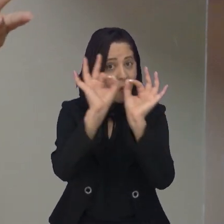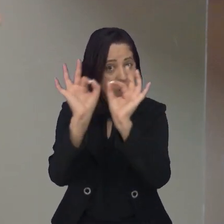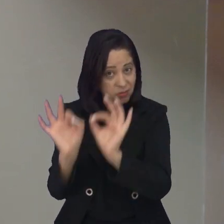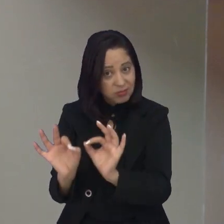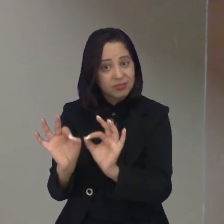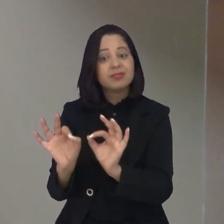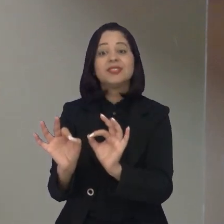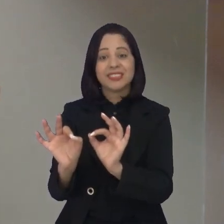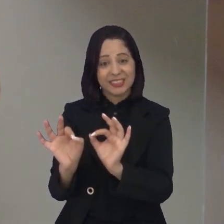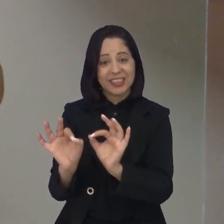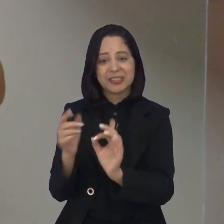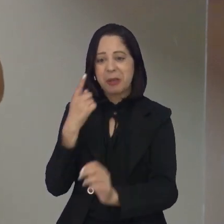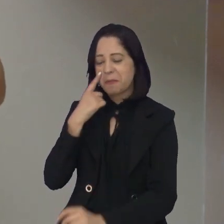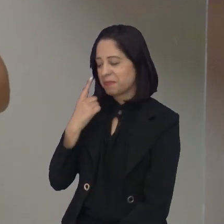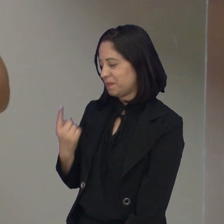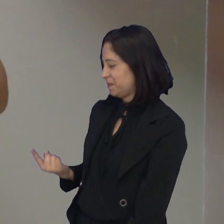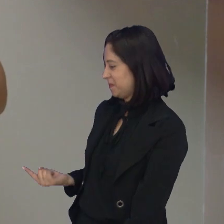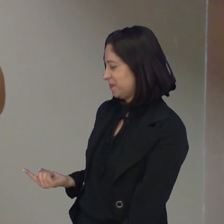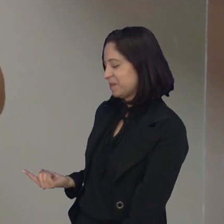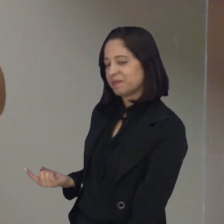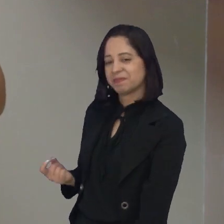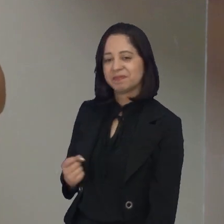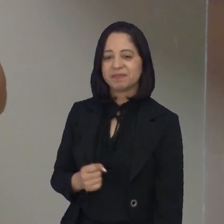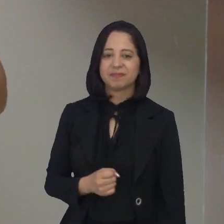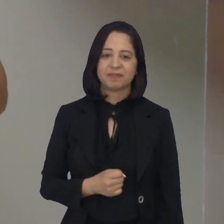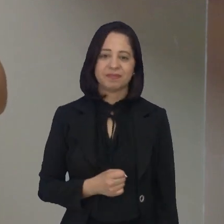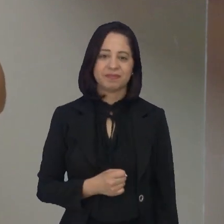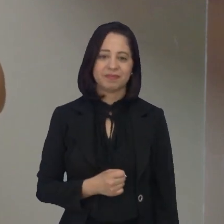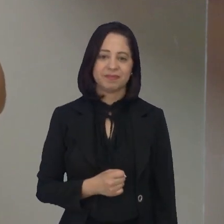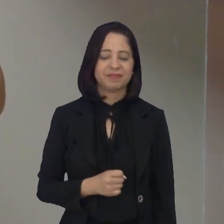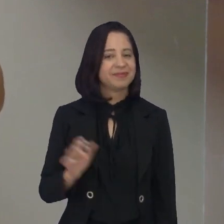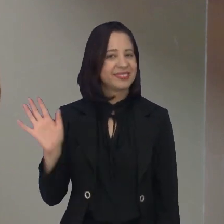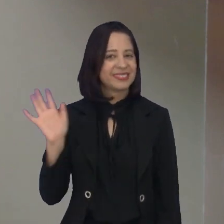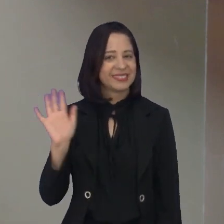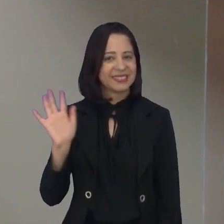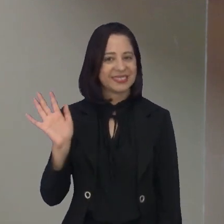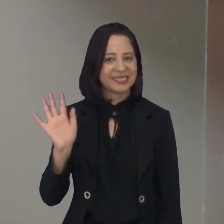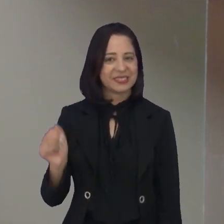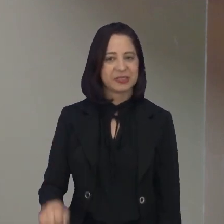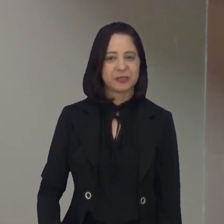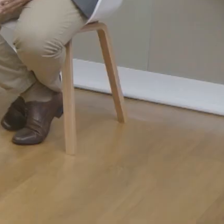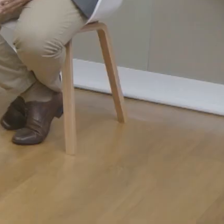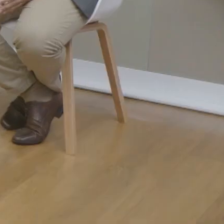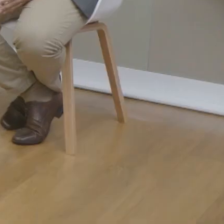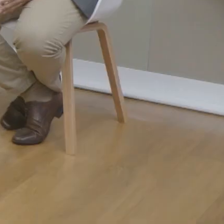nossa programação por meio das nossas redes sociais. Até a próxima!